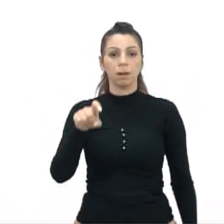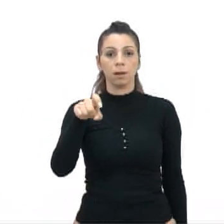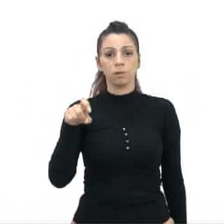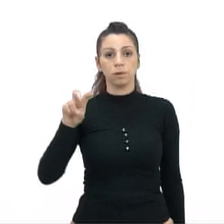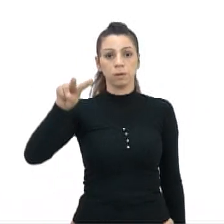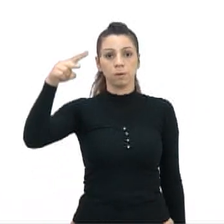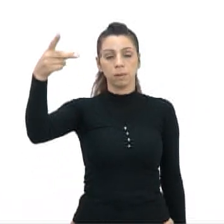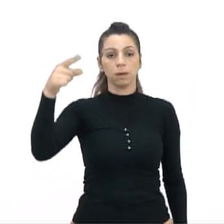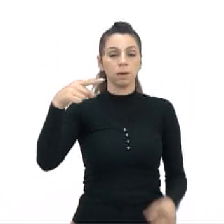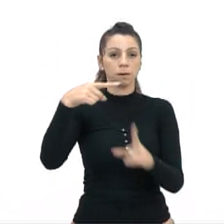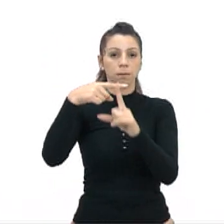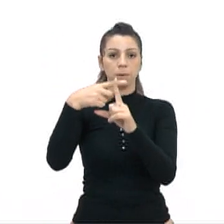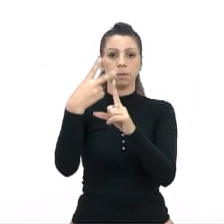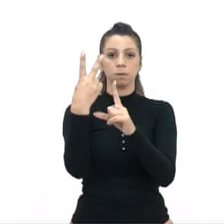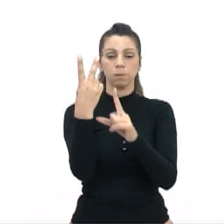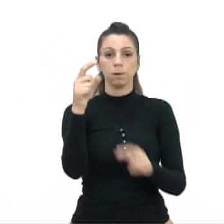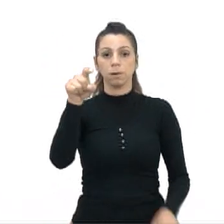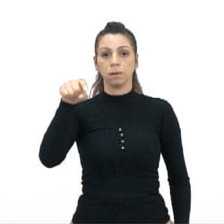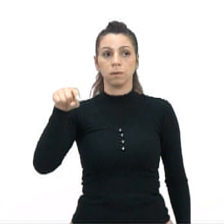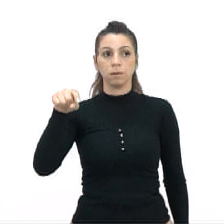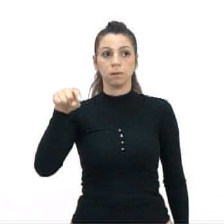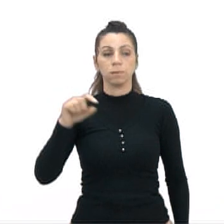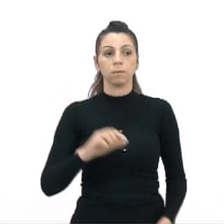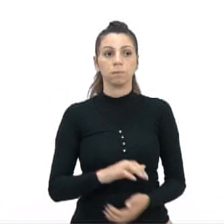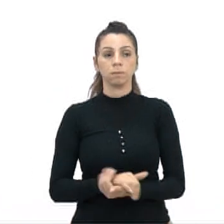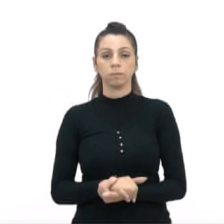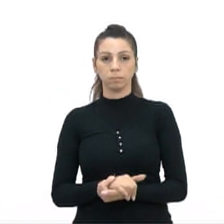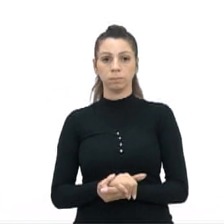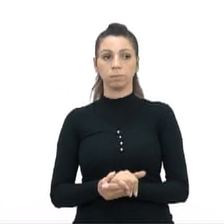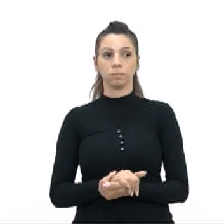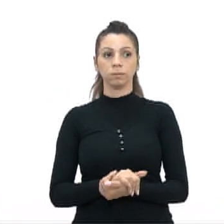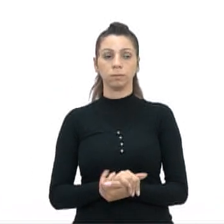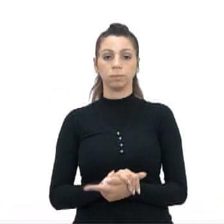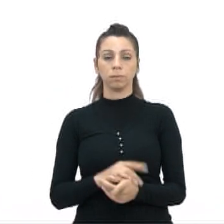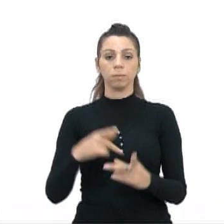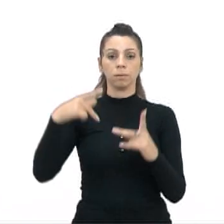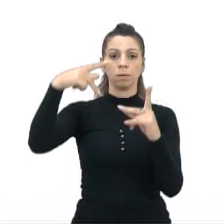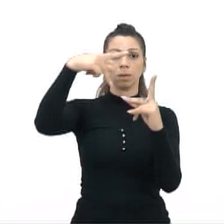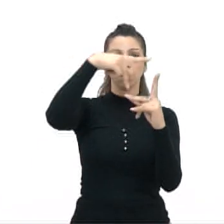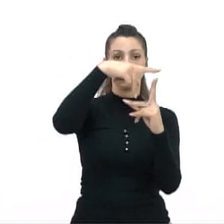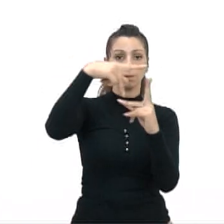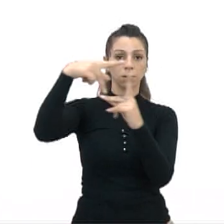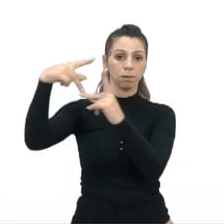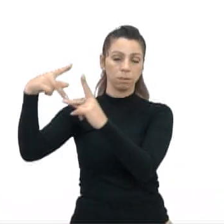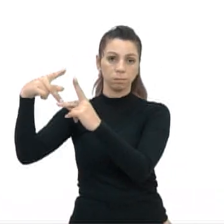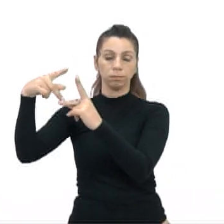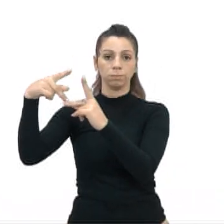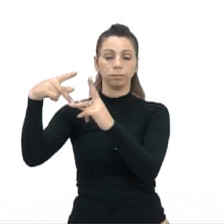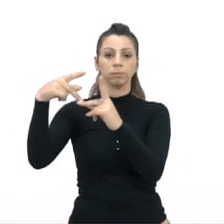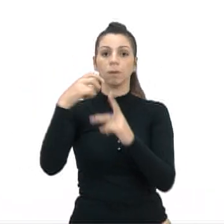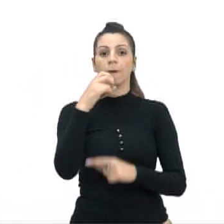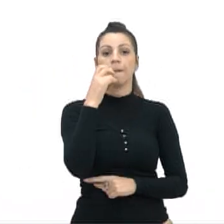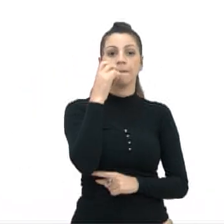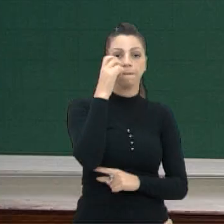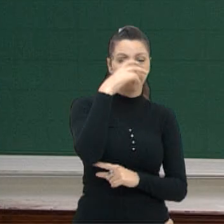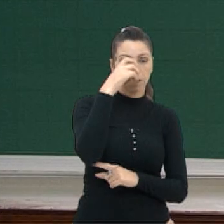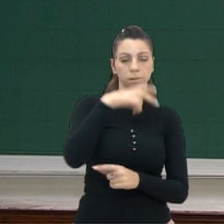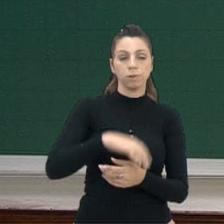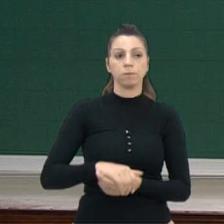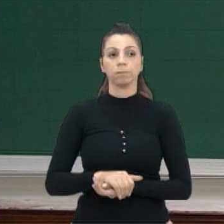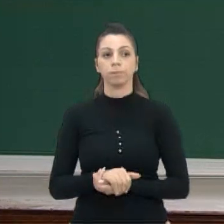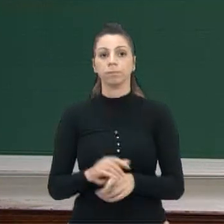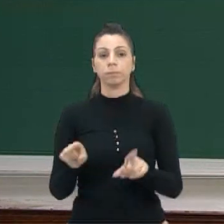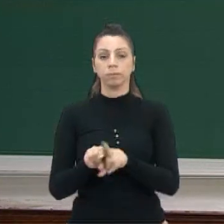2x. Nós fizemos os desenhos aqui, ou x² representado pelo quadradinho verde. Nós fizemos um